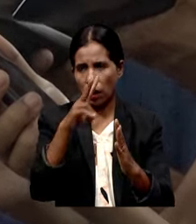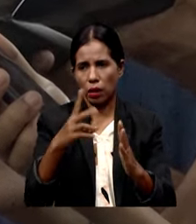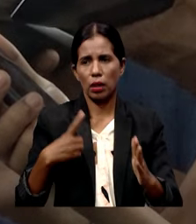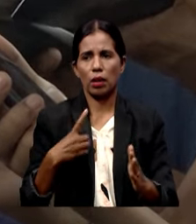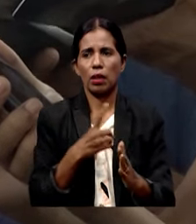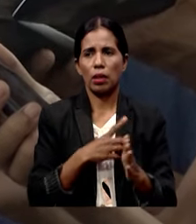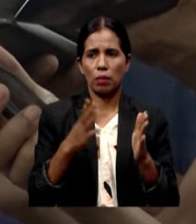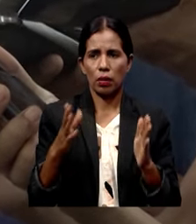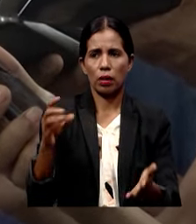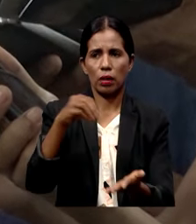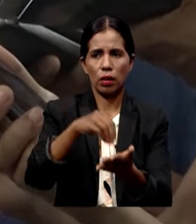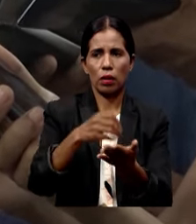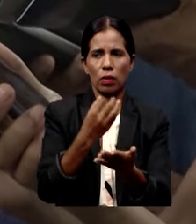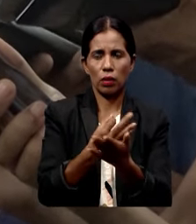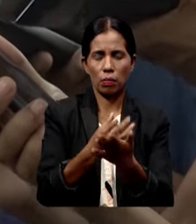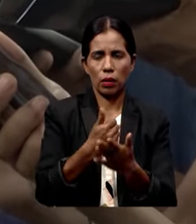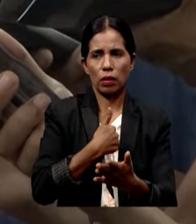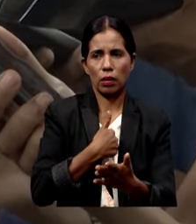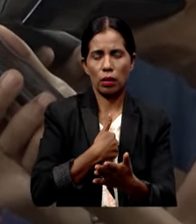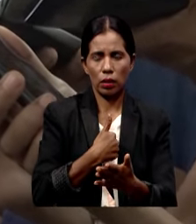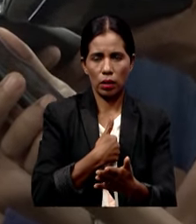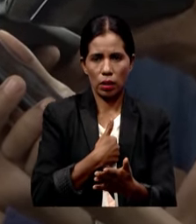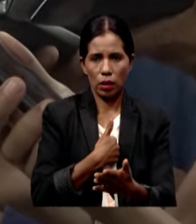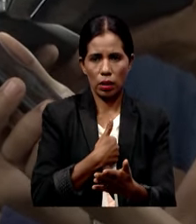deputado, sira aloca orçamento para ser nian, sira